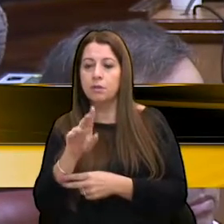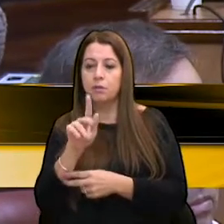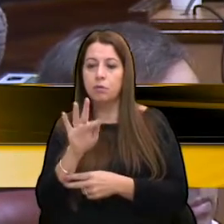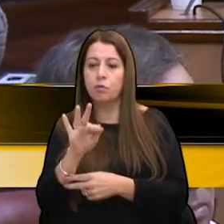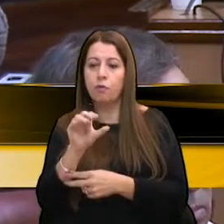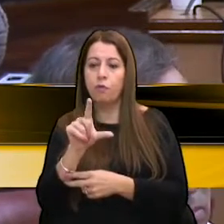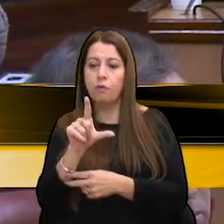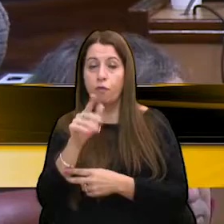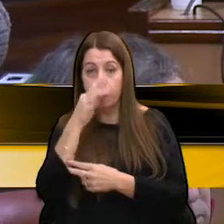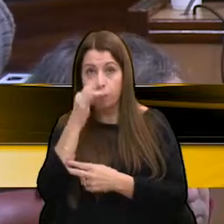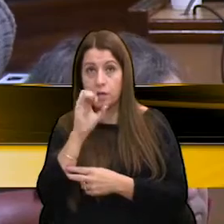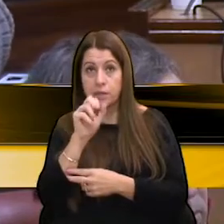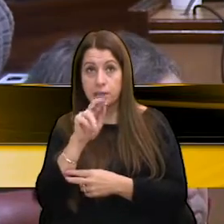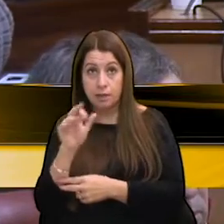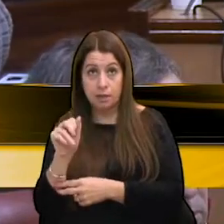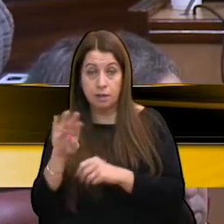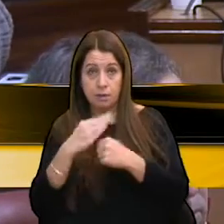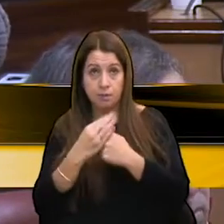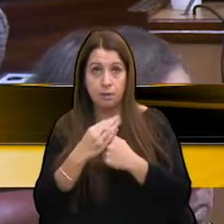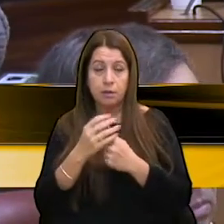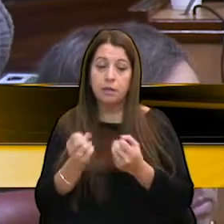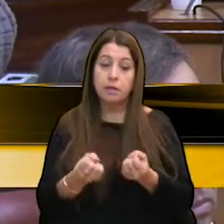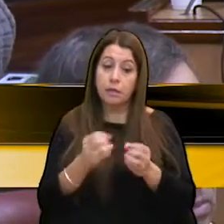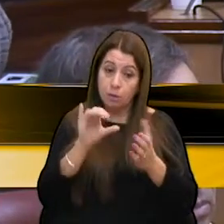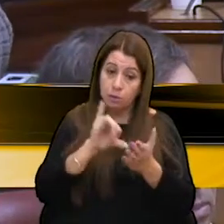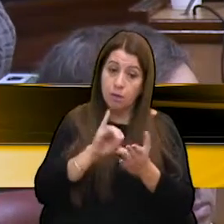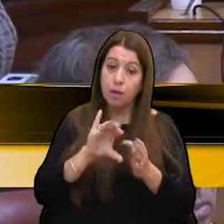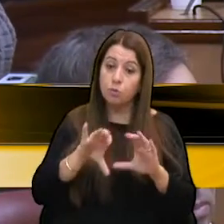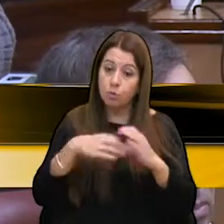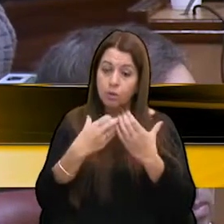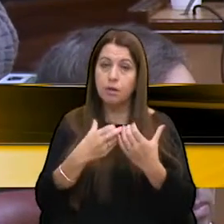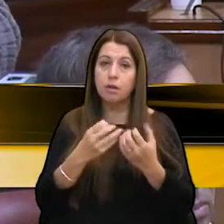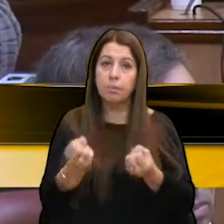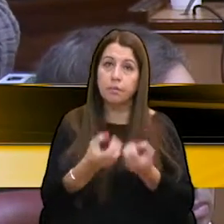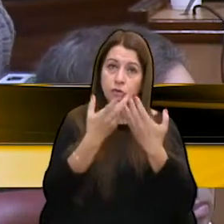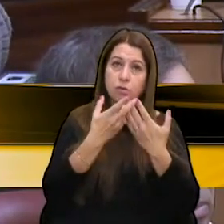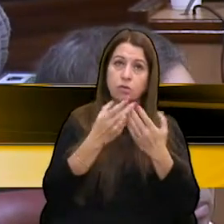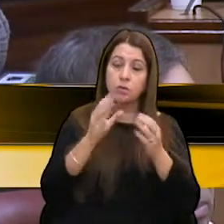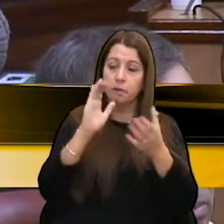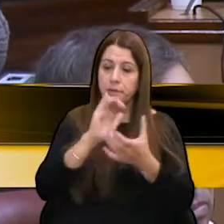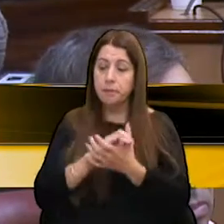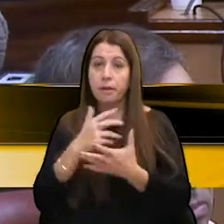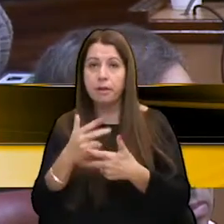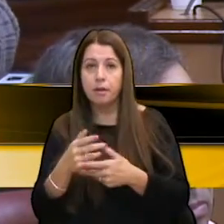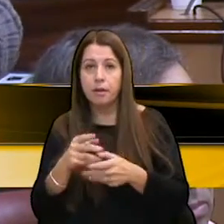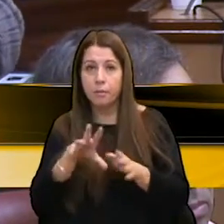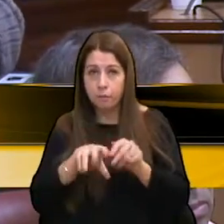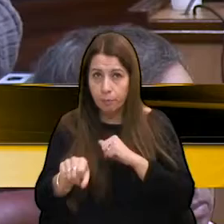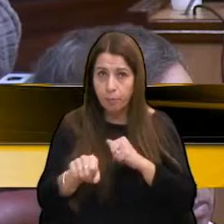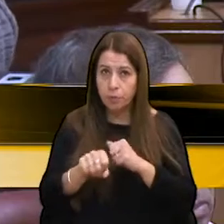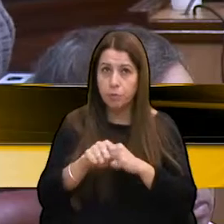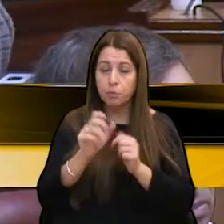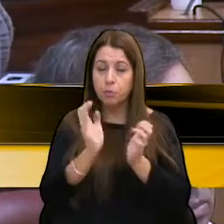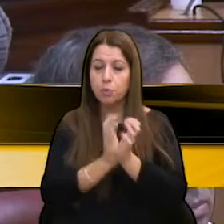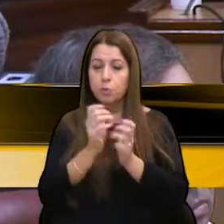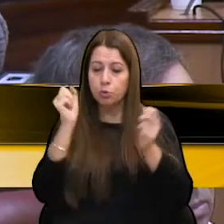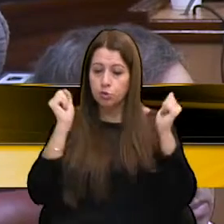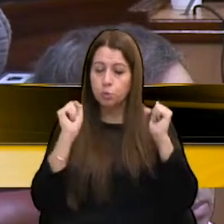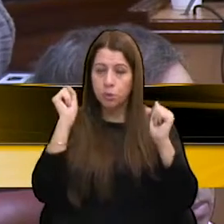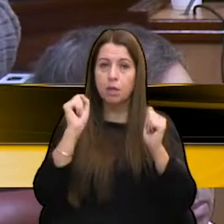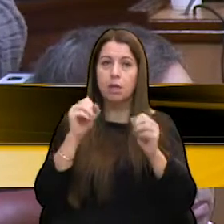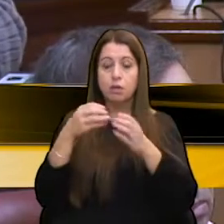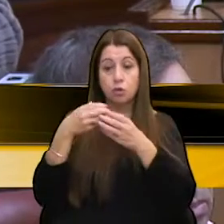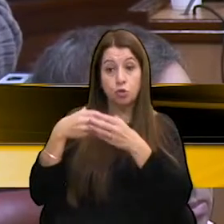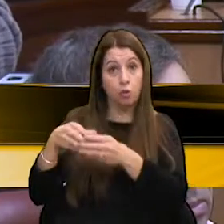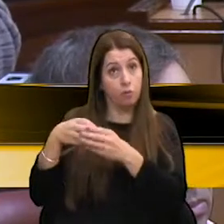temos centro comunitário. Que é justamente para festinha, para casamento, para formatura, para grupo de ginástica,